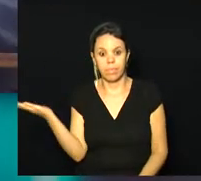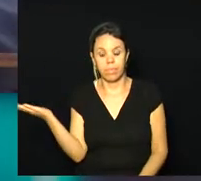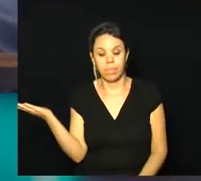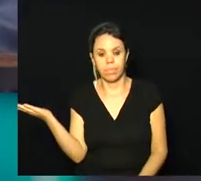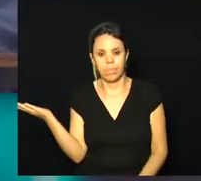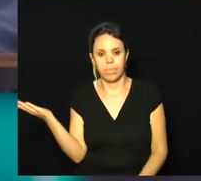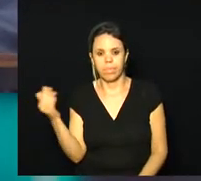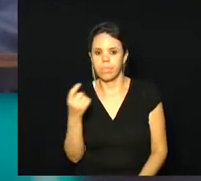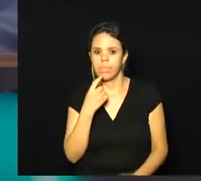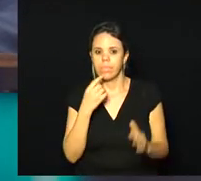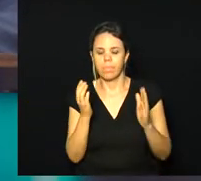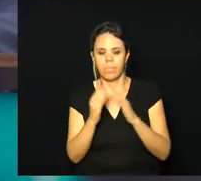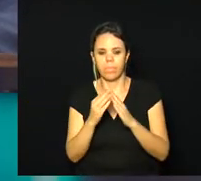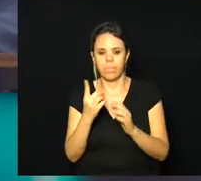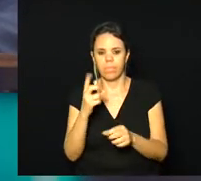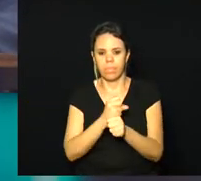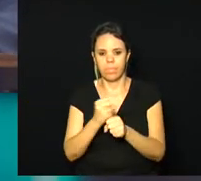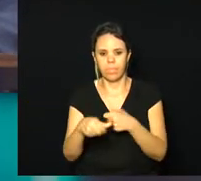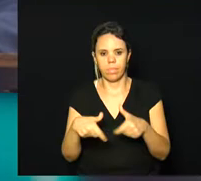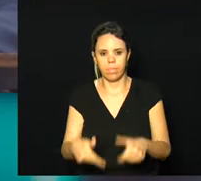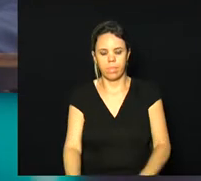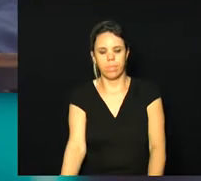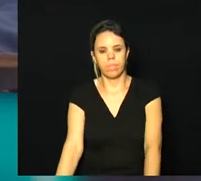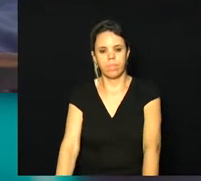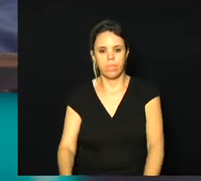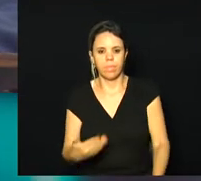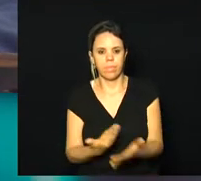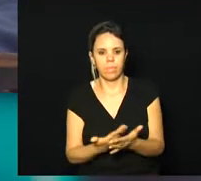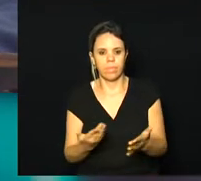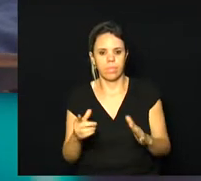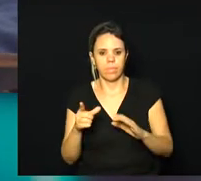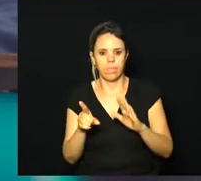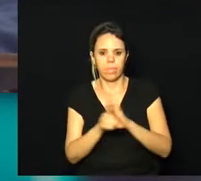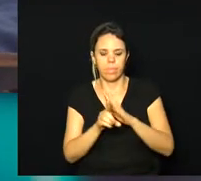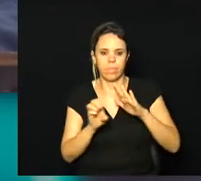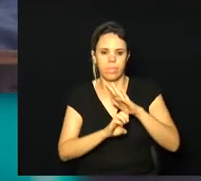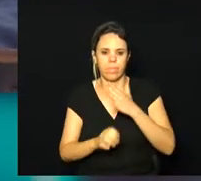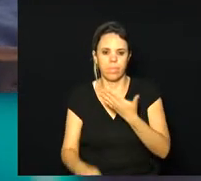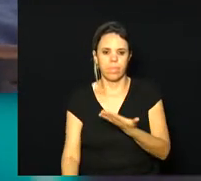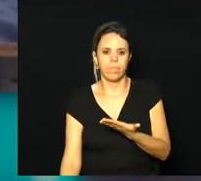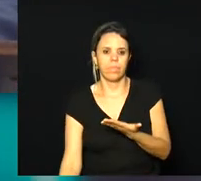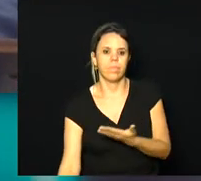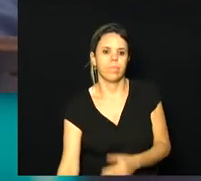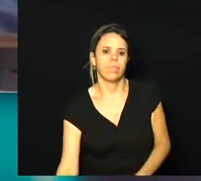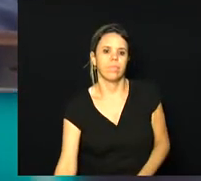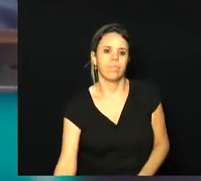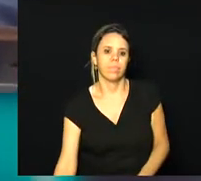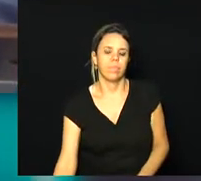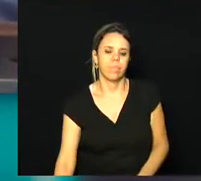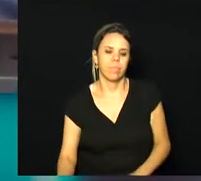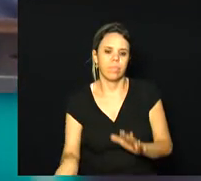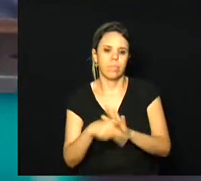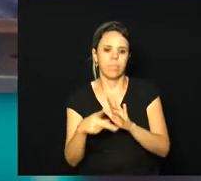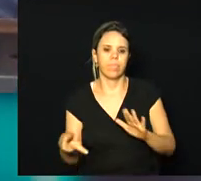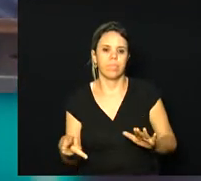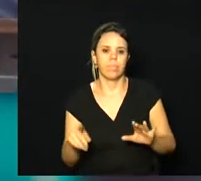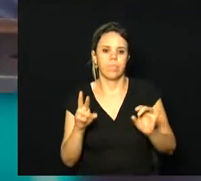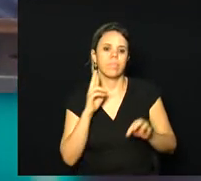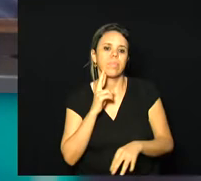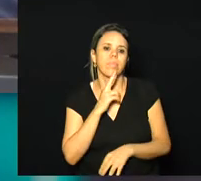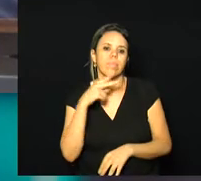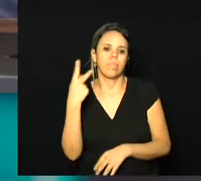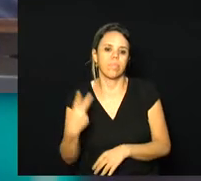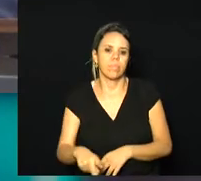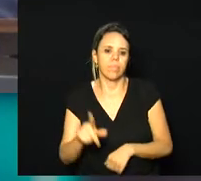Pierre mora em Campinas há 15 anos, trabalha, estuda e hoje é empresário. Possui seu próprio buffet